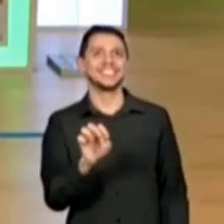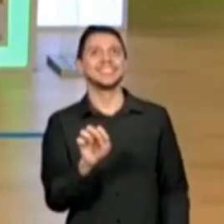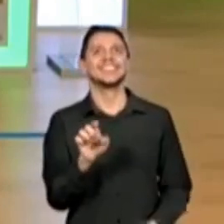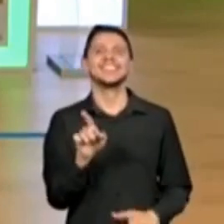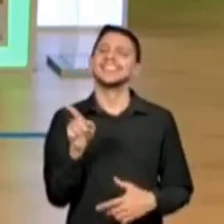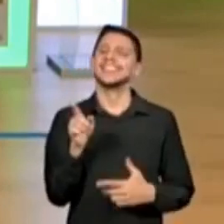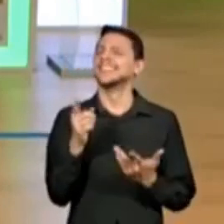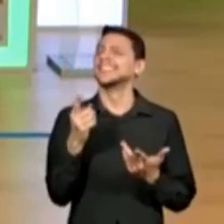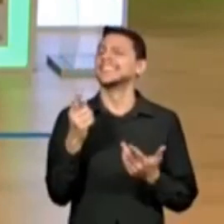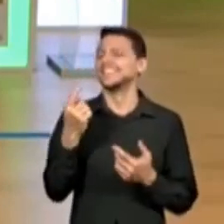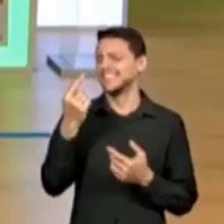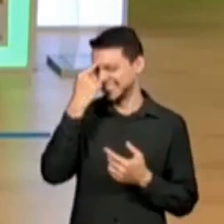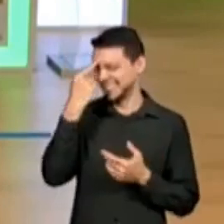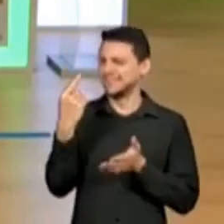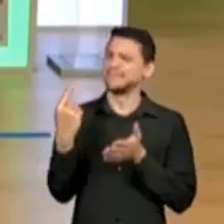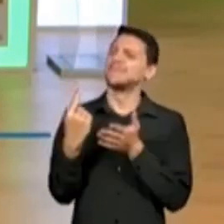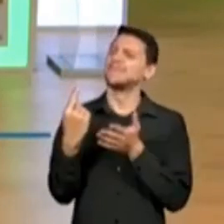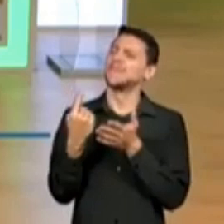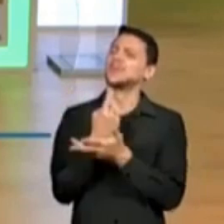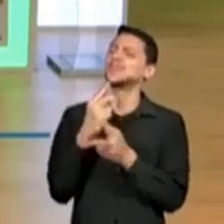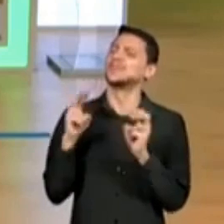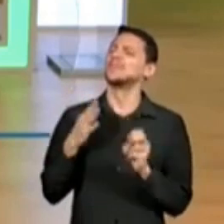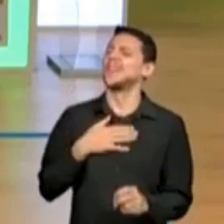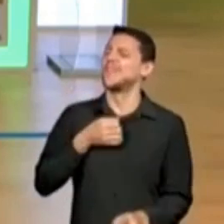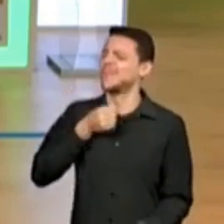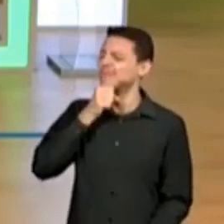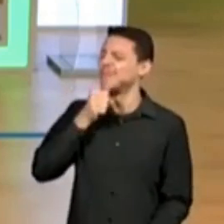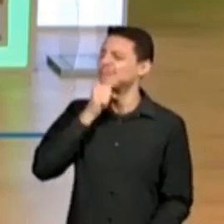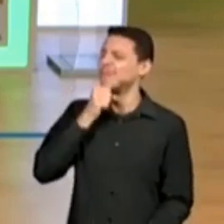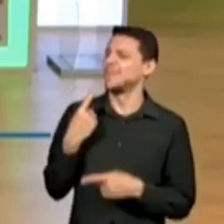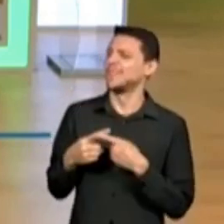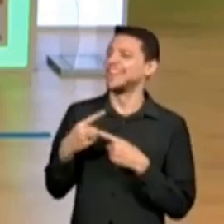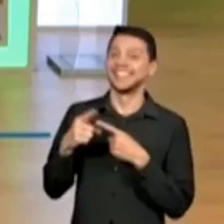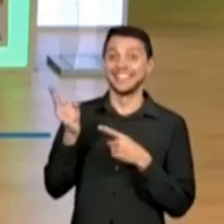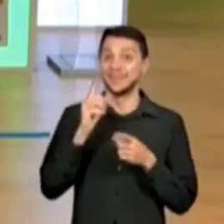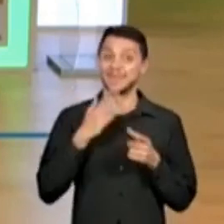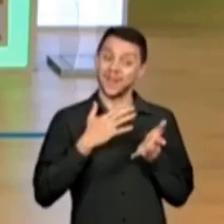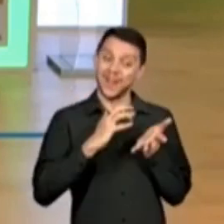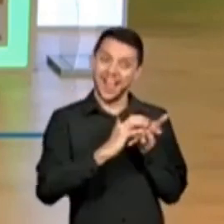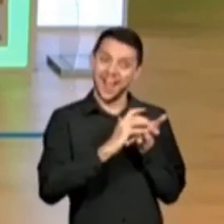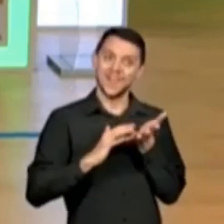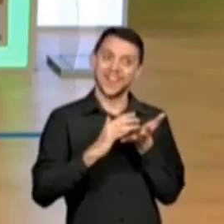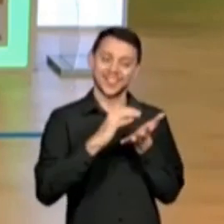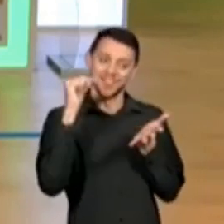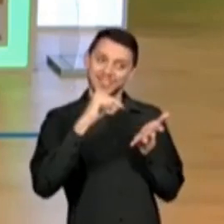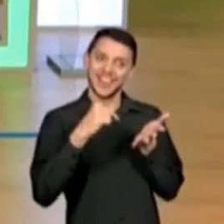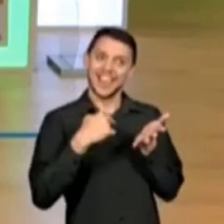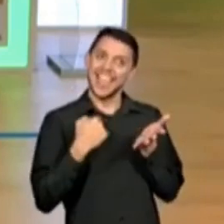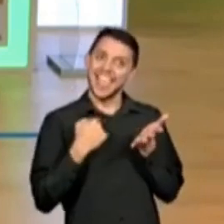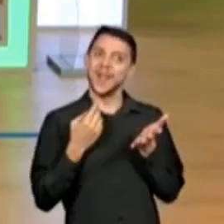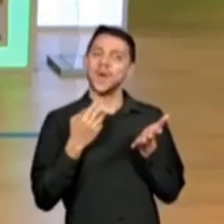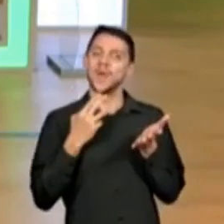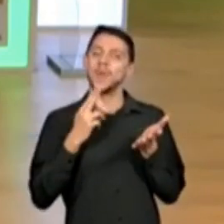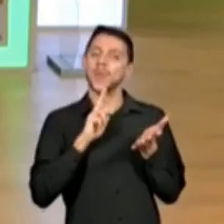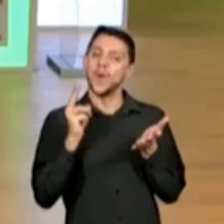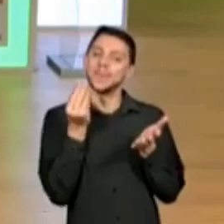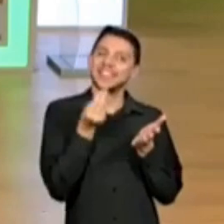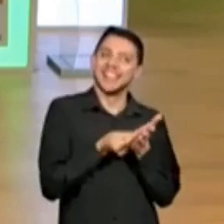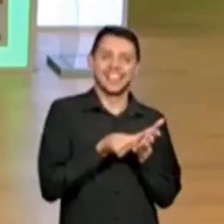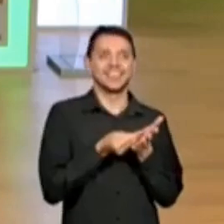que ela tá perguntando da minha avó, né? Não, é minha calculadora, gente. Vou mostrar. Tá. Oráculo, você está a